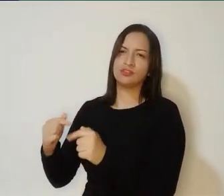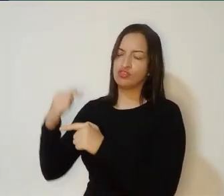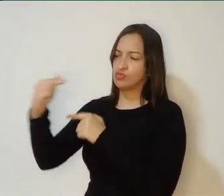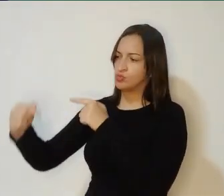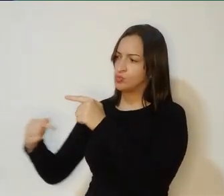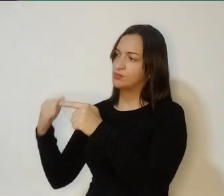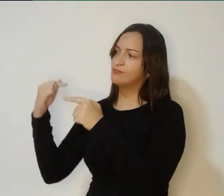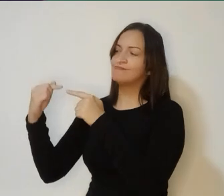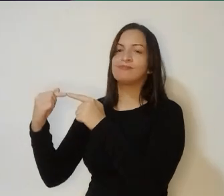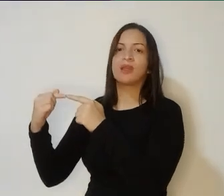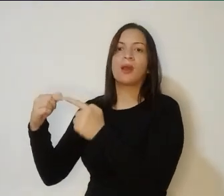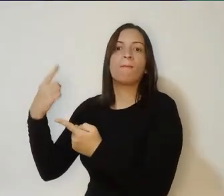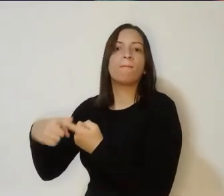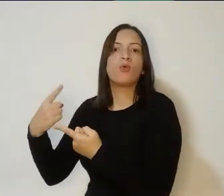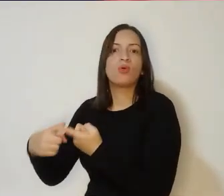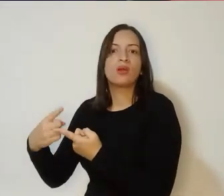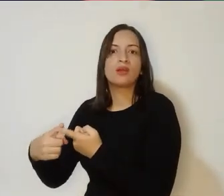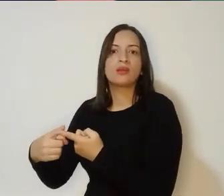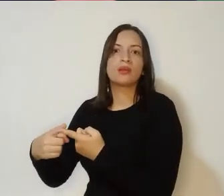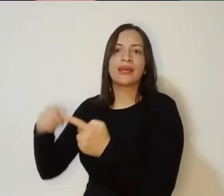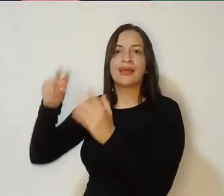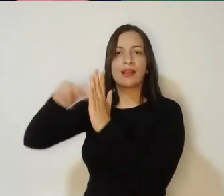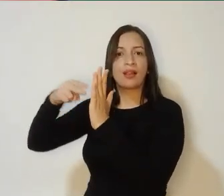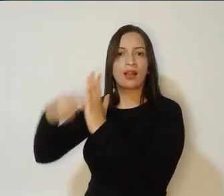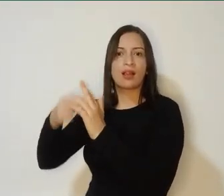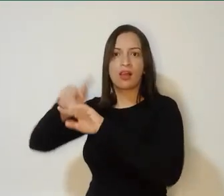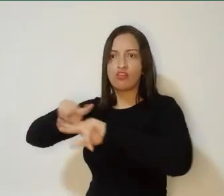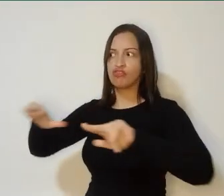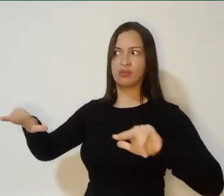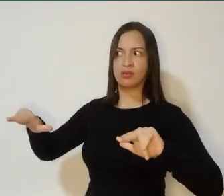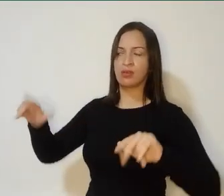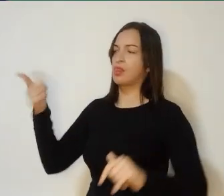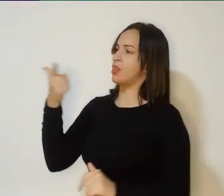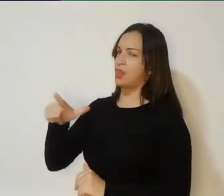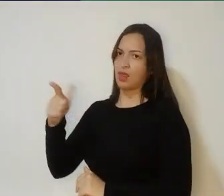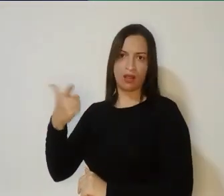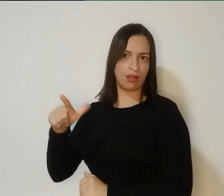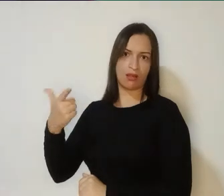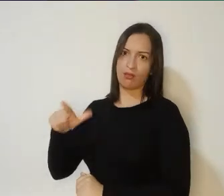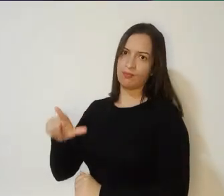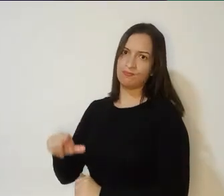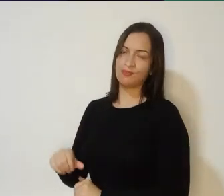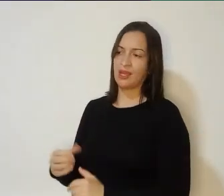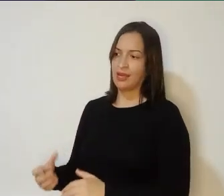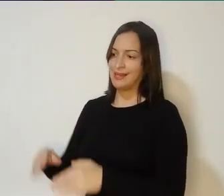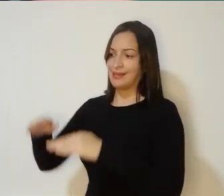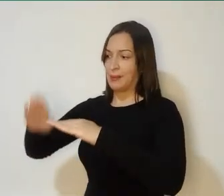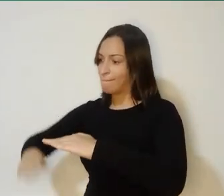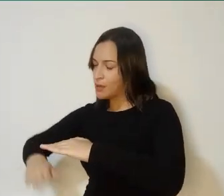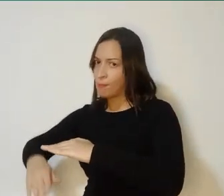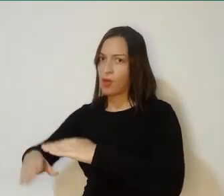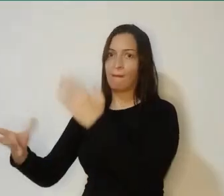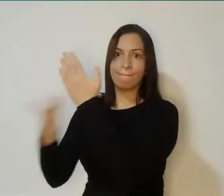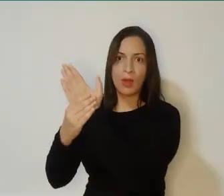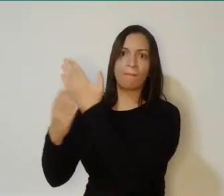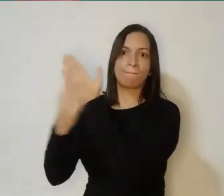denotativa, né, que não tem plurissignificação. A linguagem denotativa ela é objetiva. Se eu digo chão, eu estou falando chão. Se eu digo